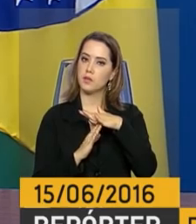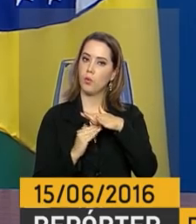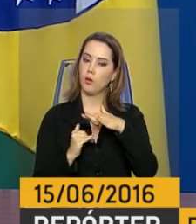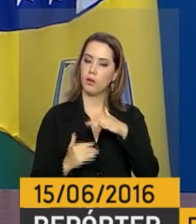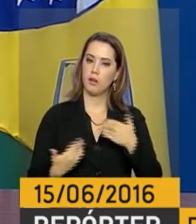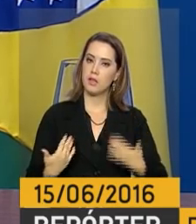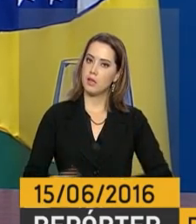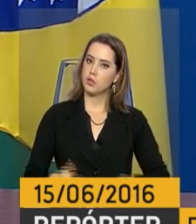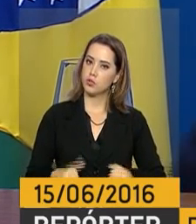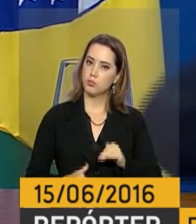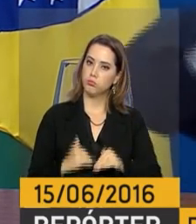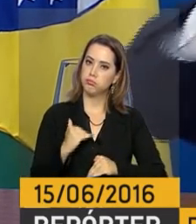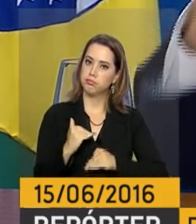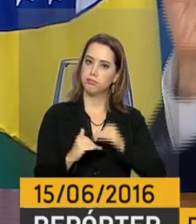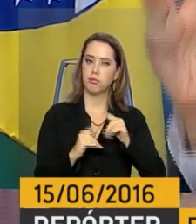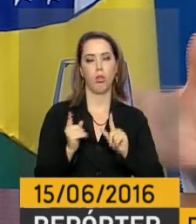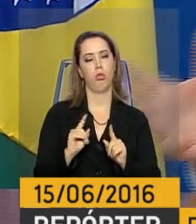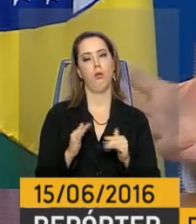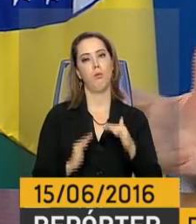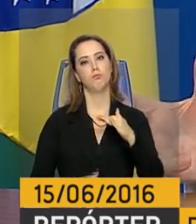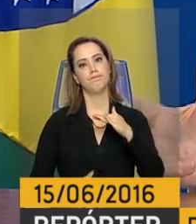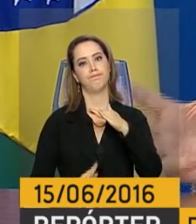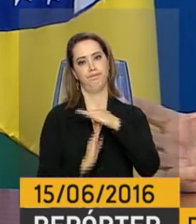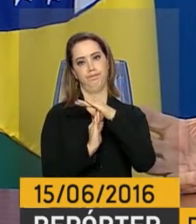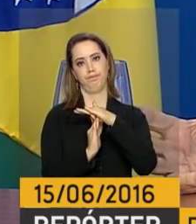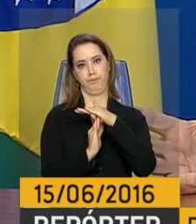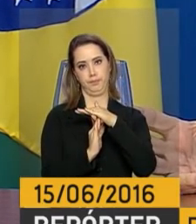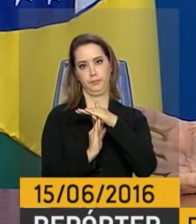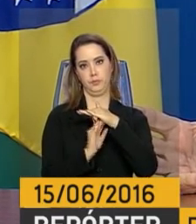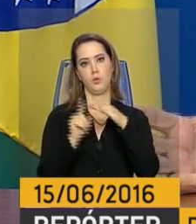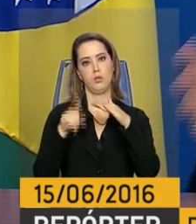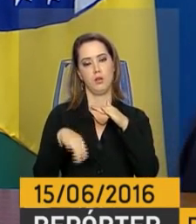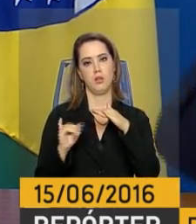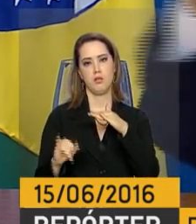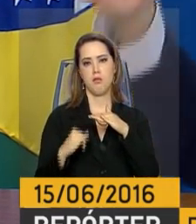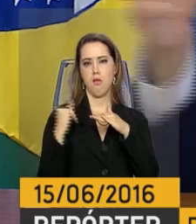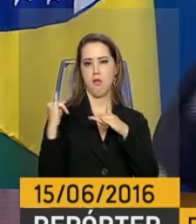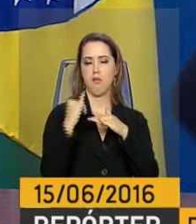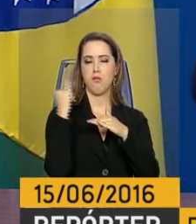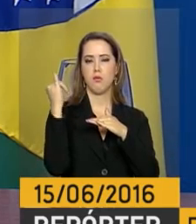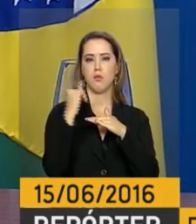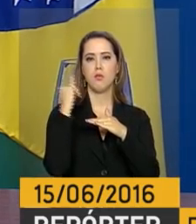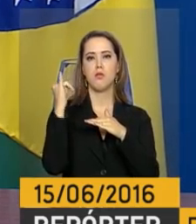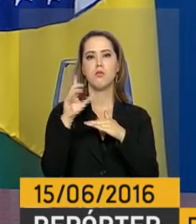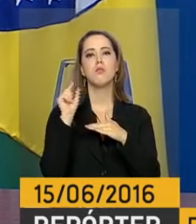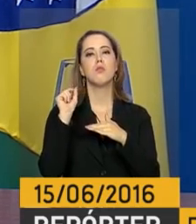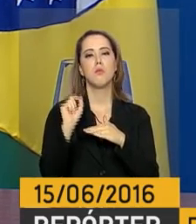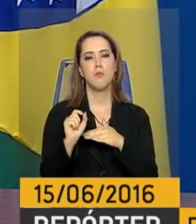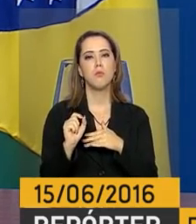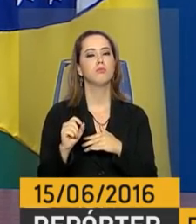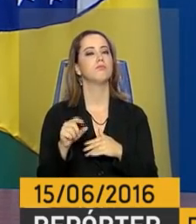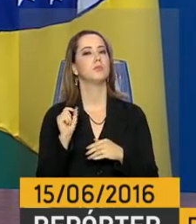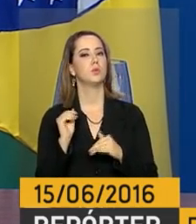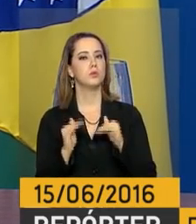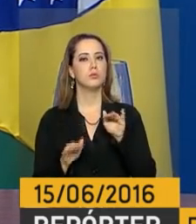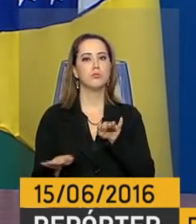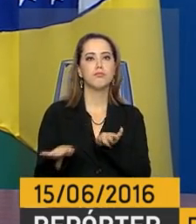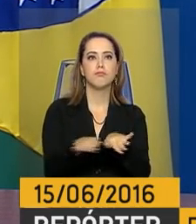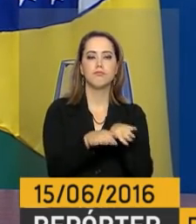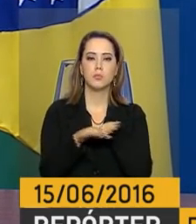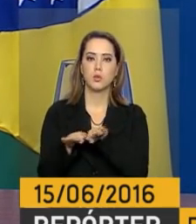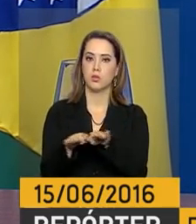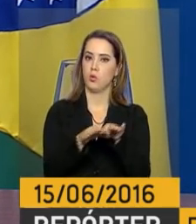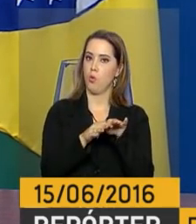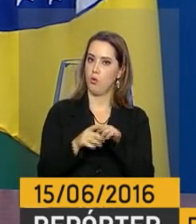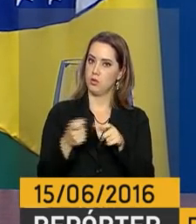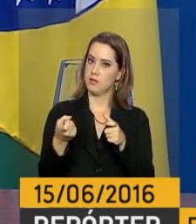evolução das despesas públicas, que é parte importantíssima desta equação de controlar a